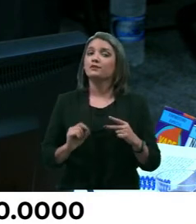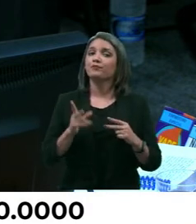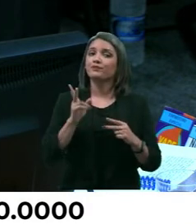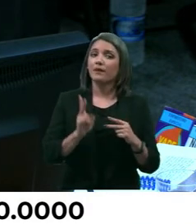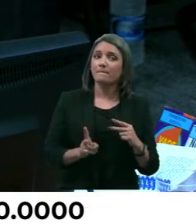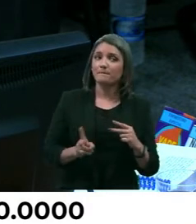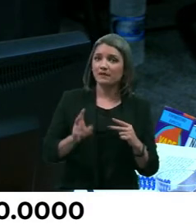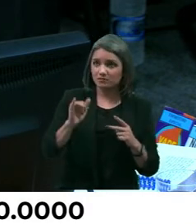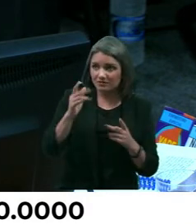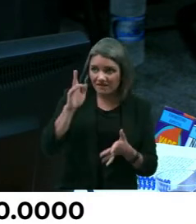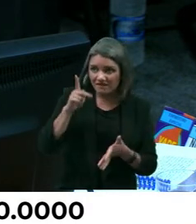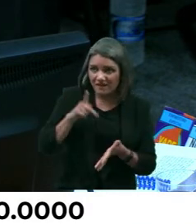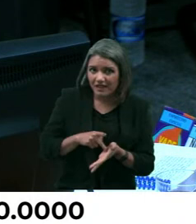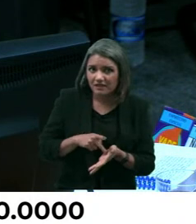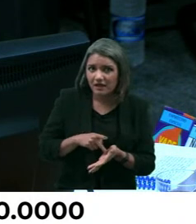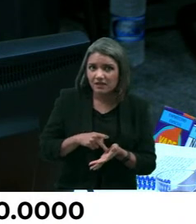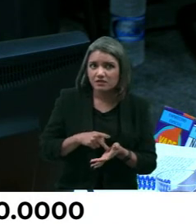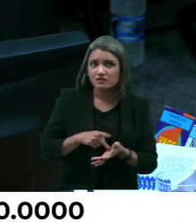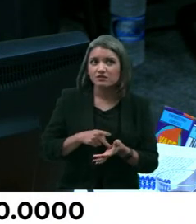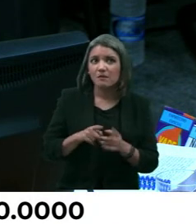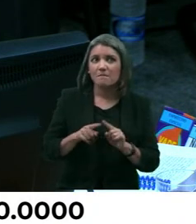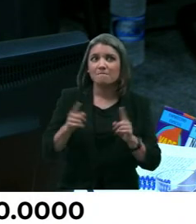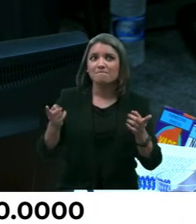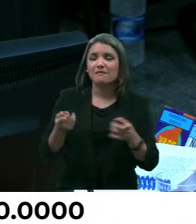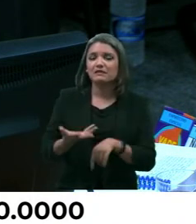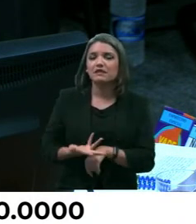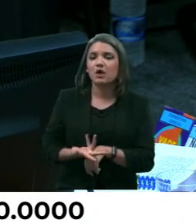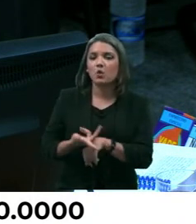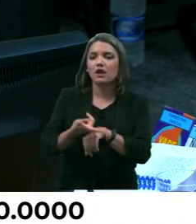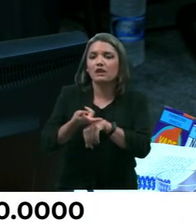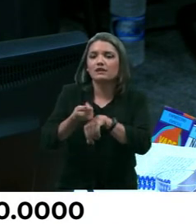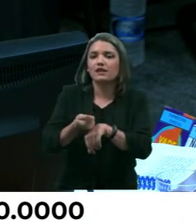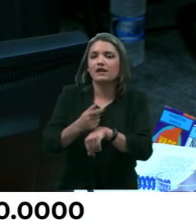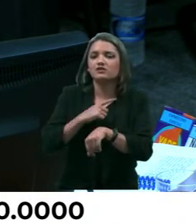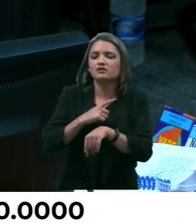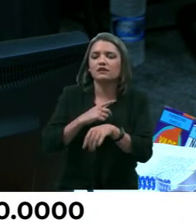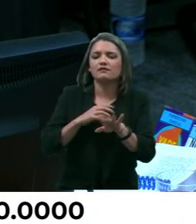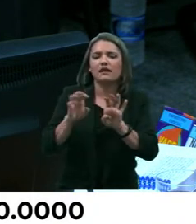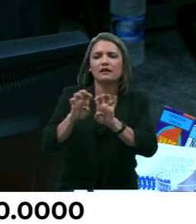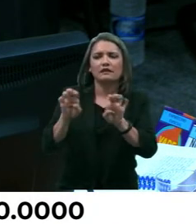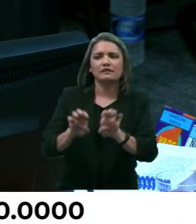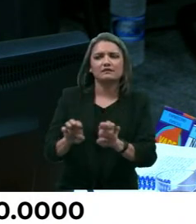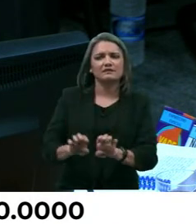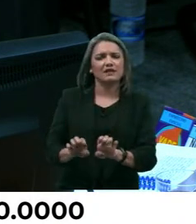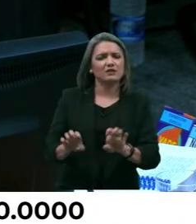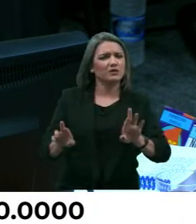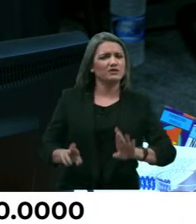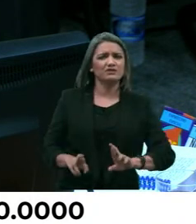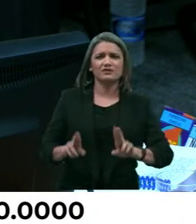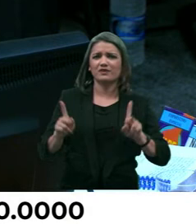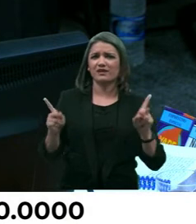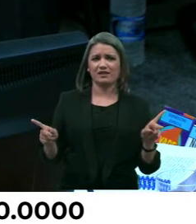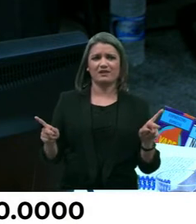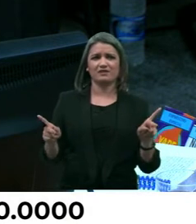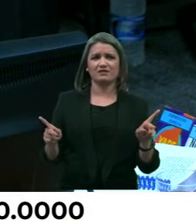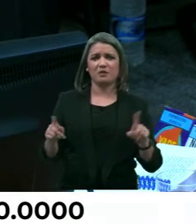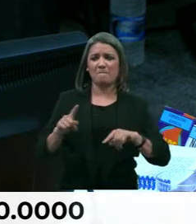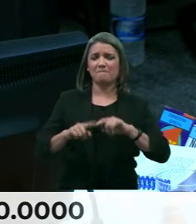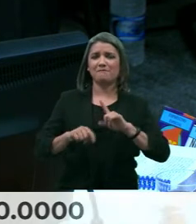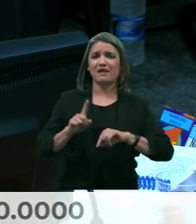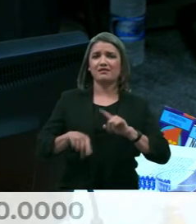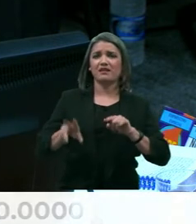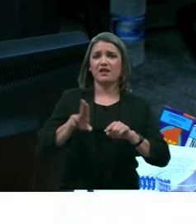eventual veracidade da tese, a qualidade da suposta mesma estátua, ao contrário disso, a qualidade